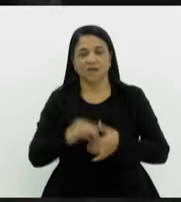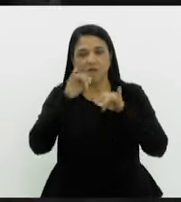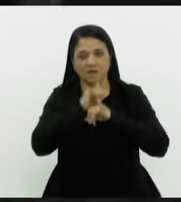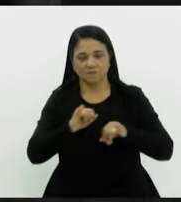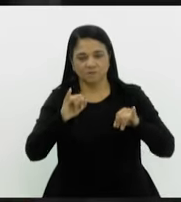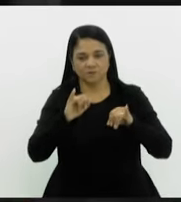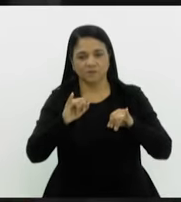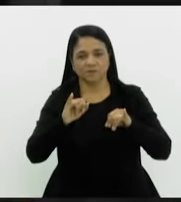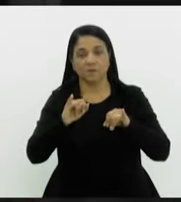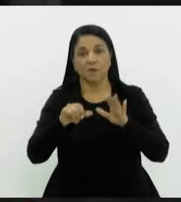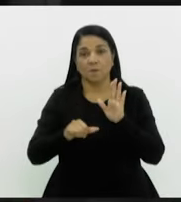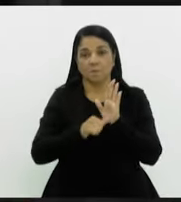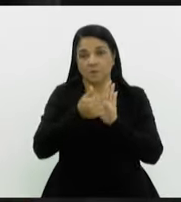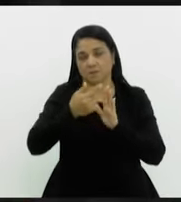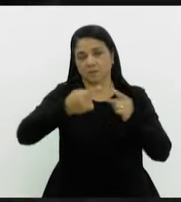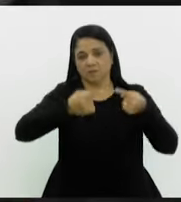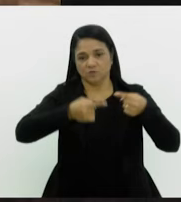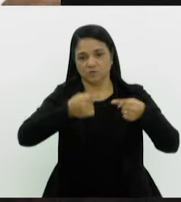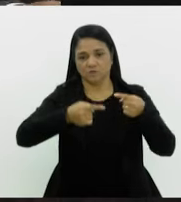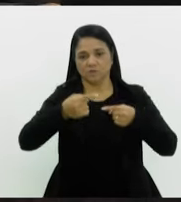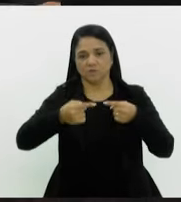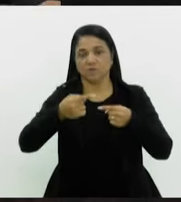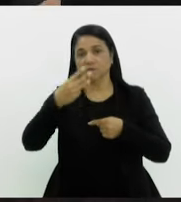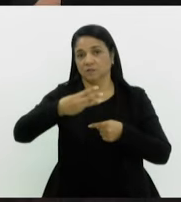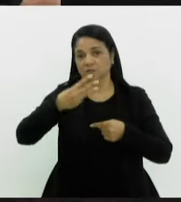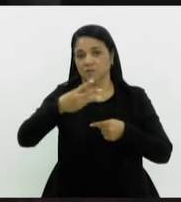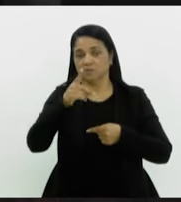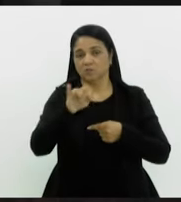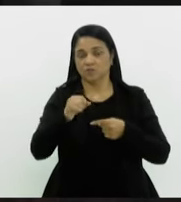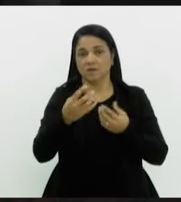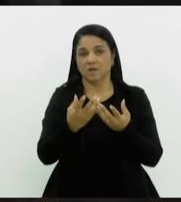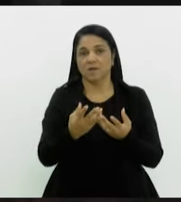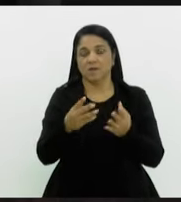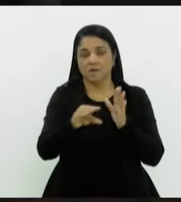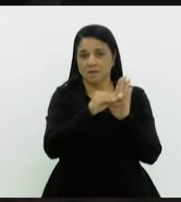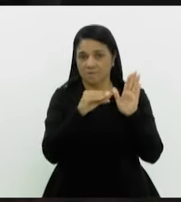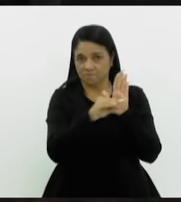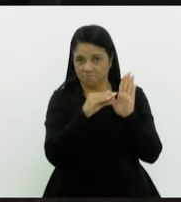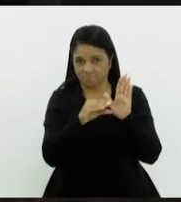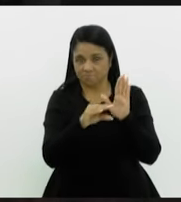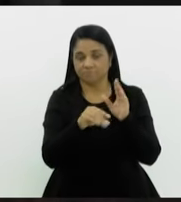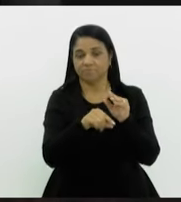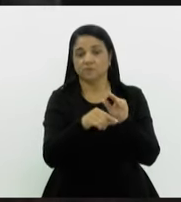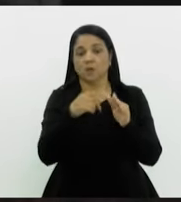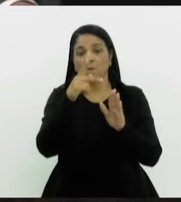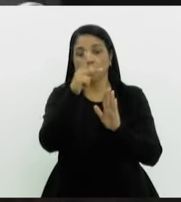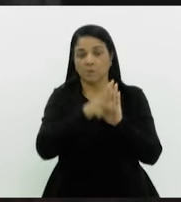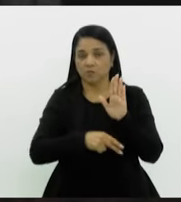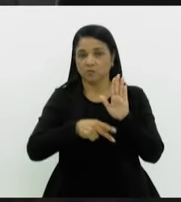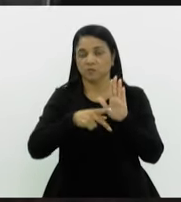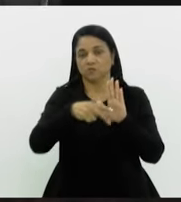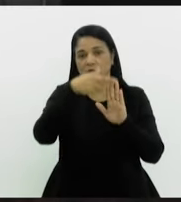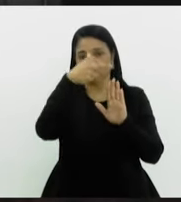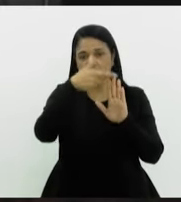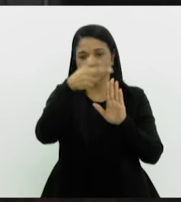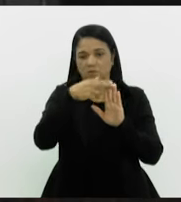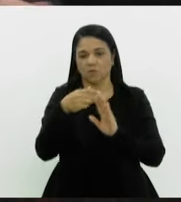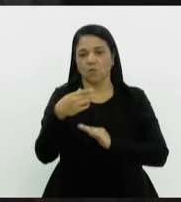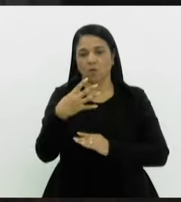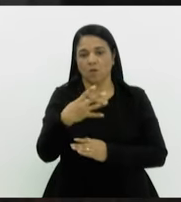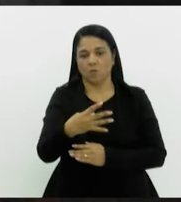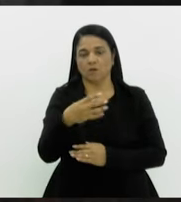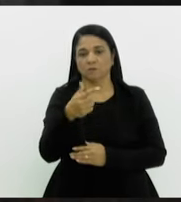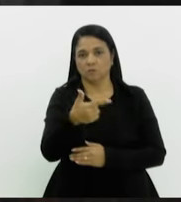Anuncio, em primeira discussão, terceiro dia, para recebimento de emendas, projeto de resolução número